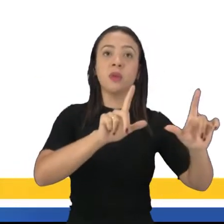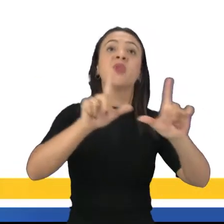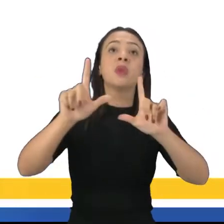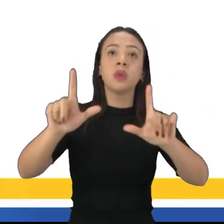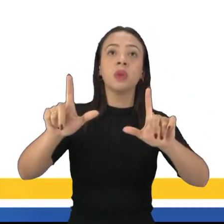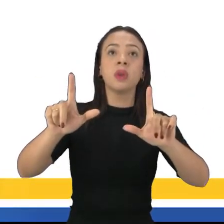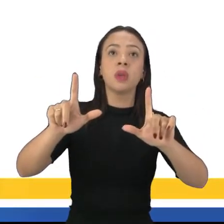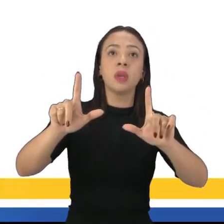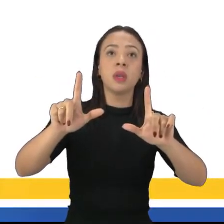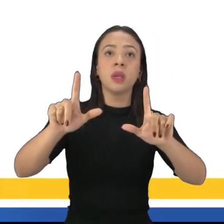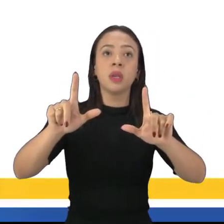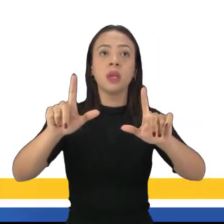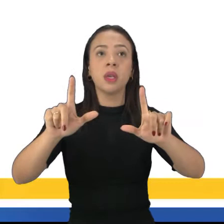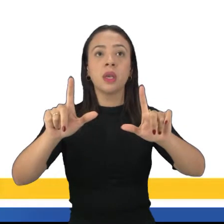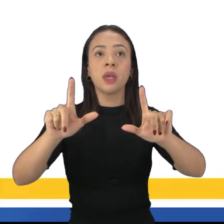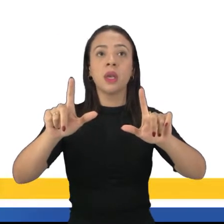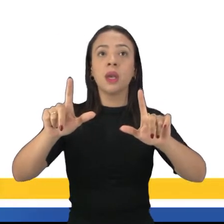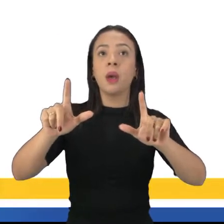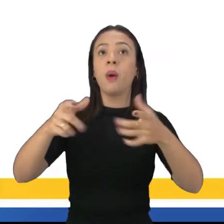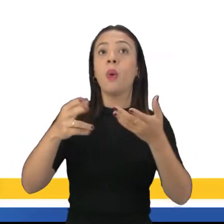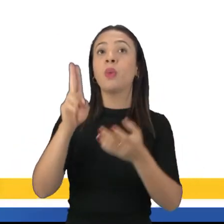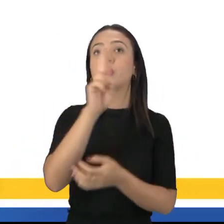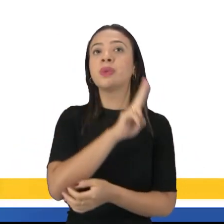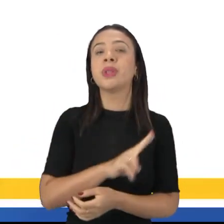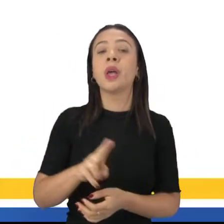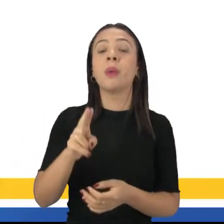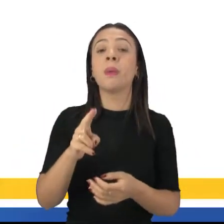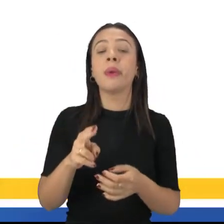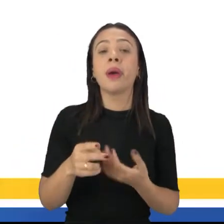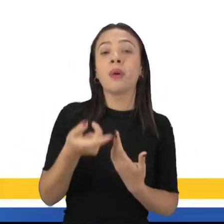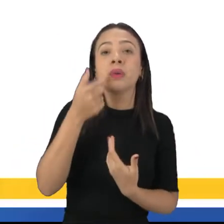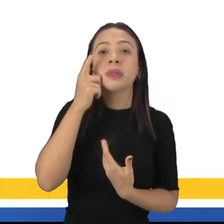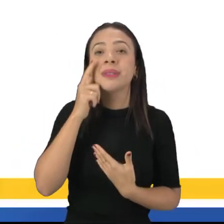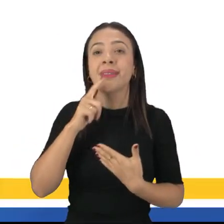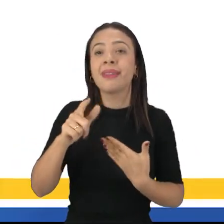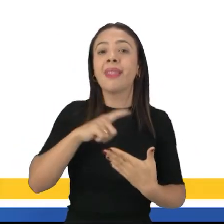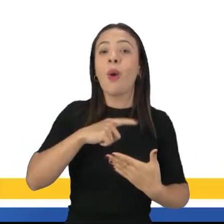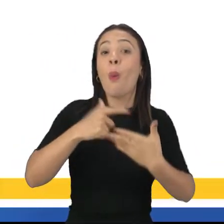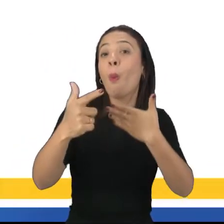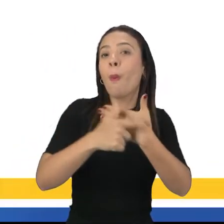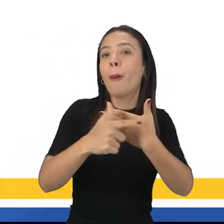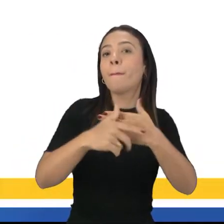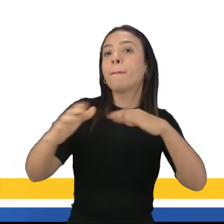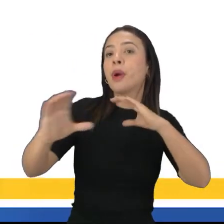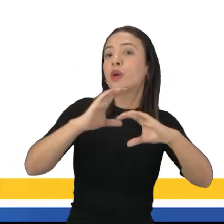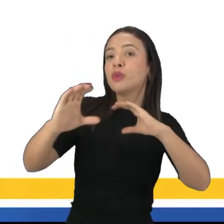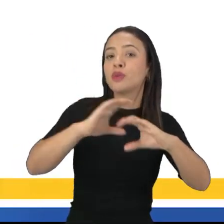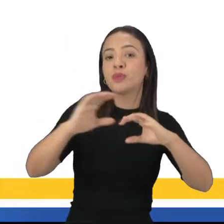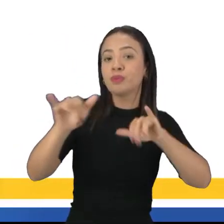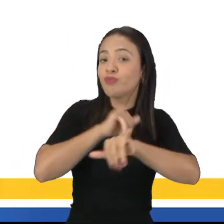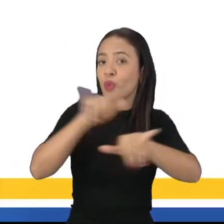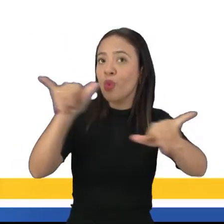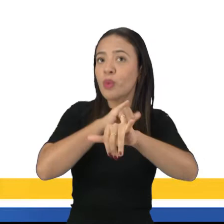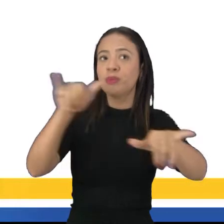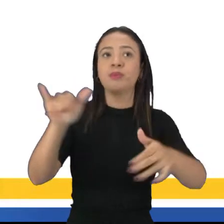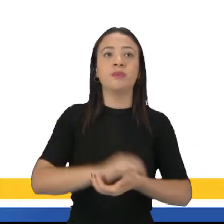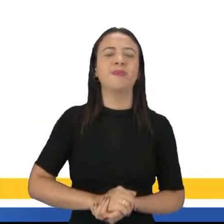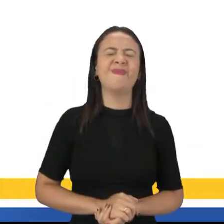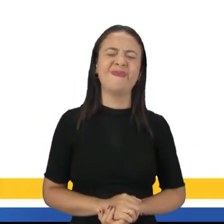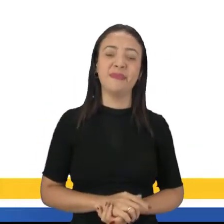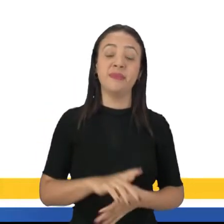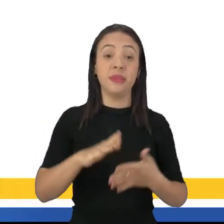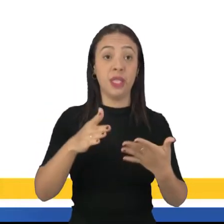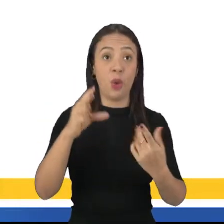são produzidos para cumprir determinadas funções comunicativas, certo? Isso aí você já entendeu.